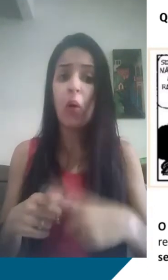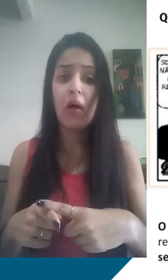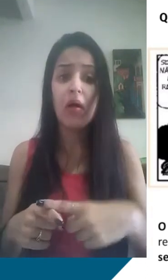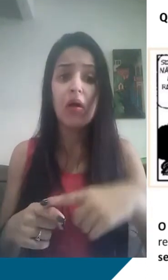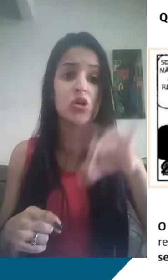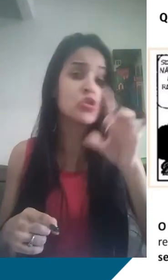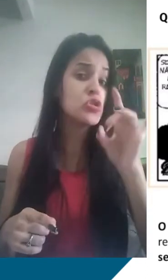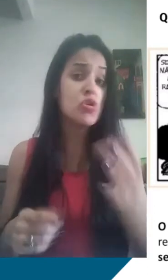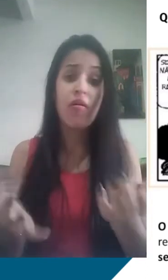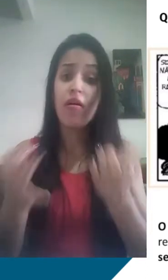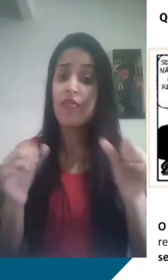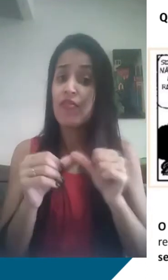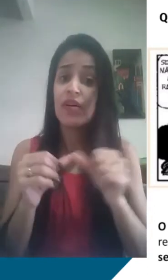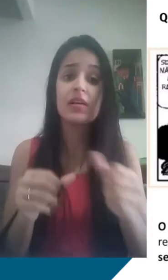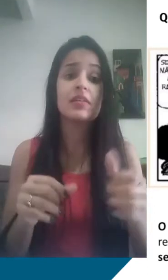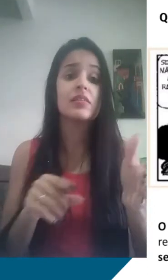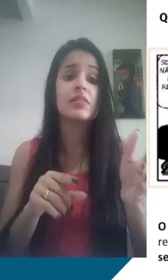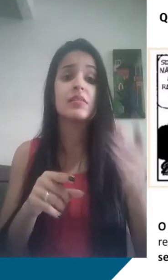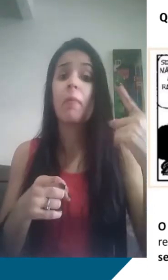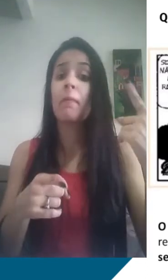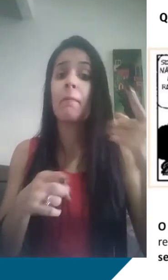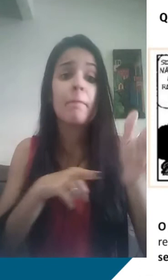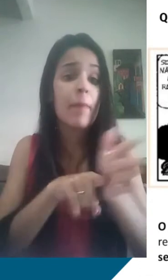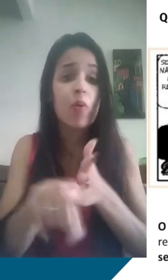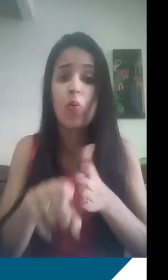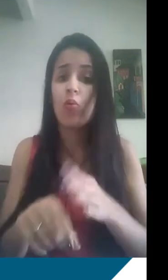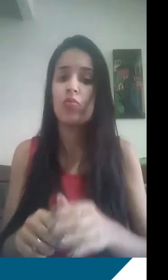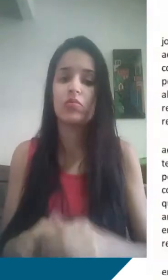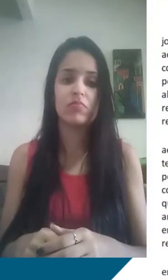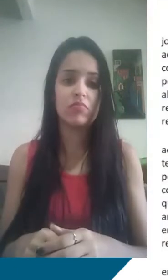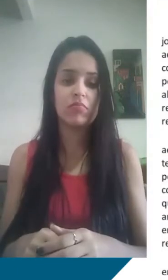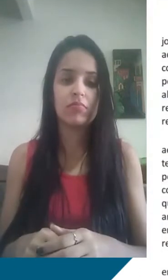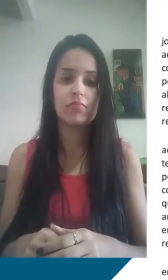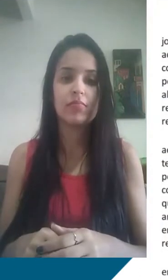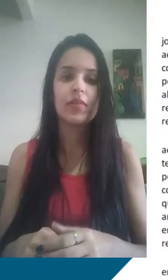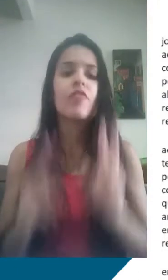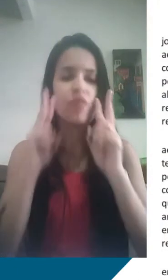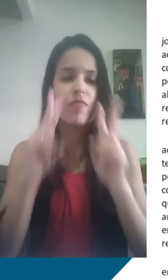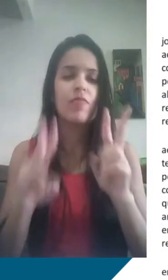elemento citado anteriormente. Segue o gabarito comentado.